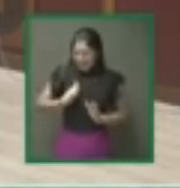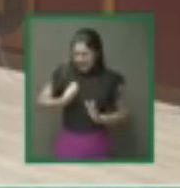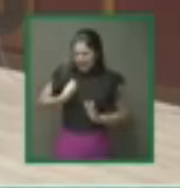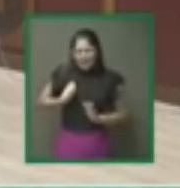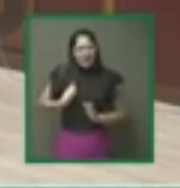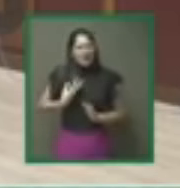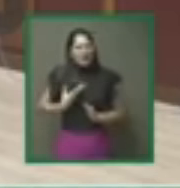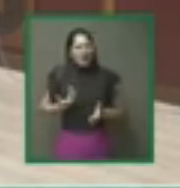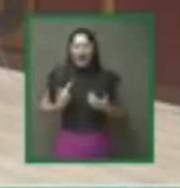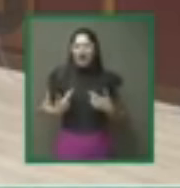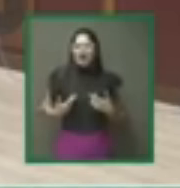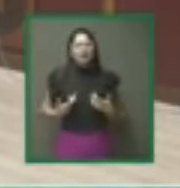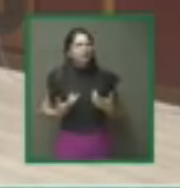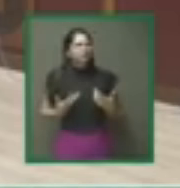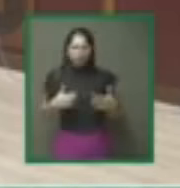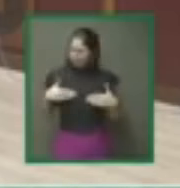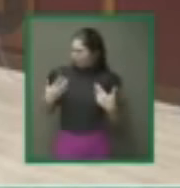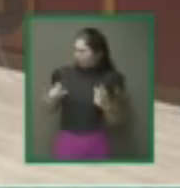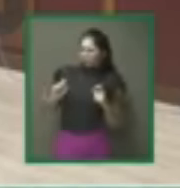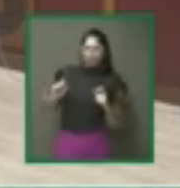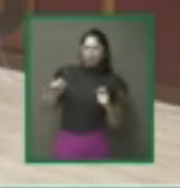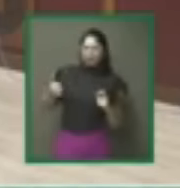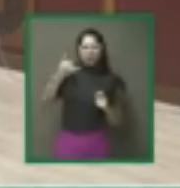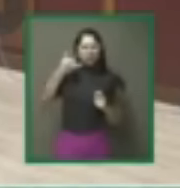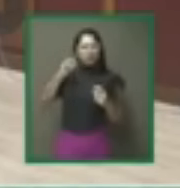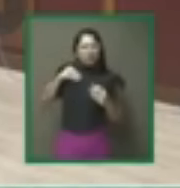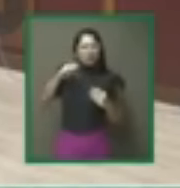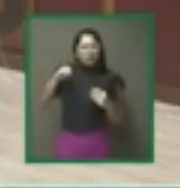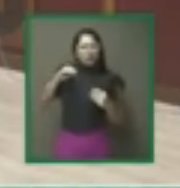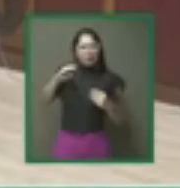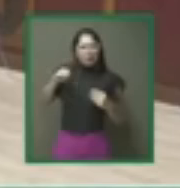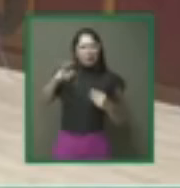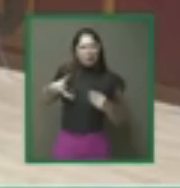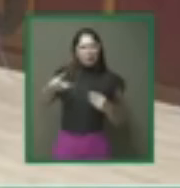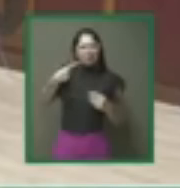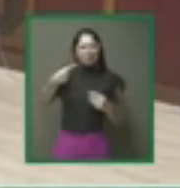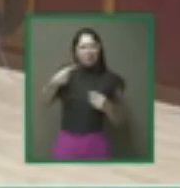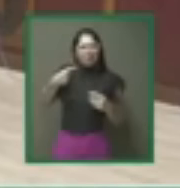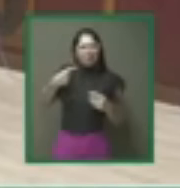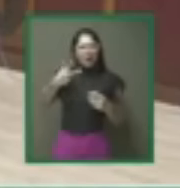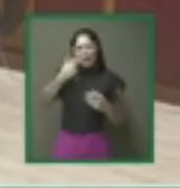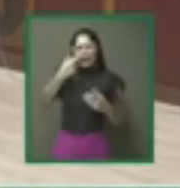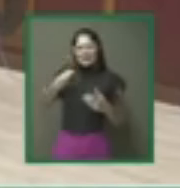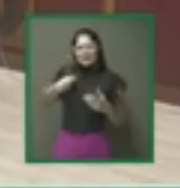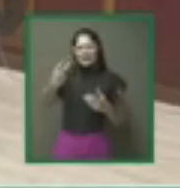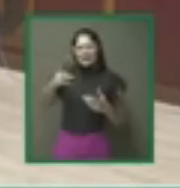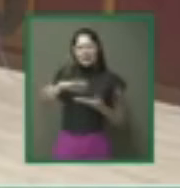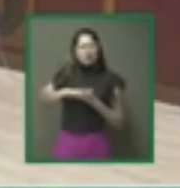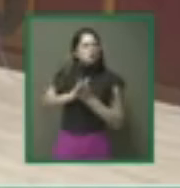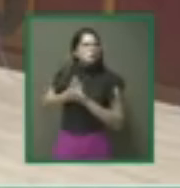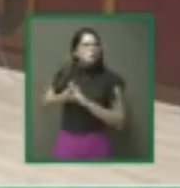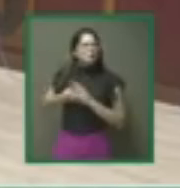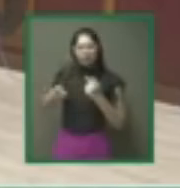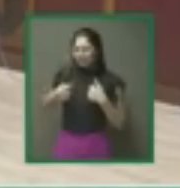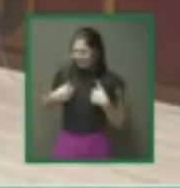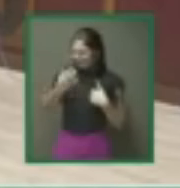eu, de fato, fiquei muito surpreso, né? Não sabia do que ele queria dizer com acabou com a minha vida. Aí eu falei: